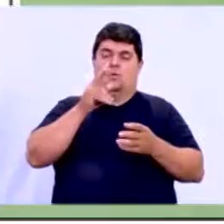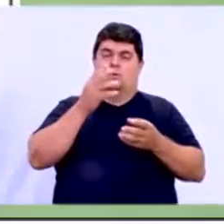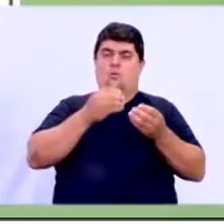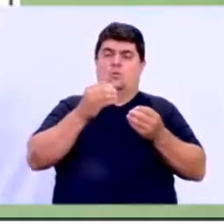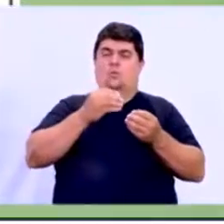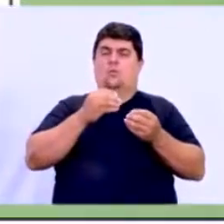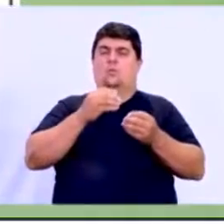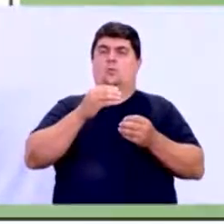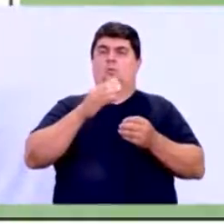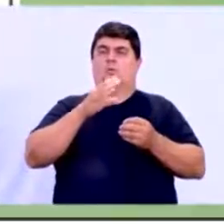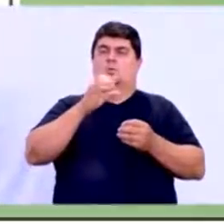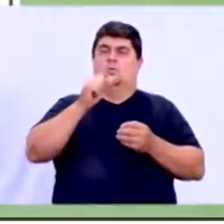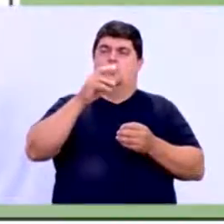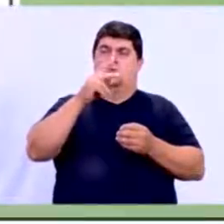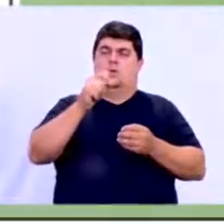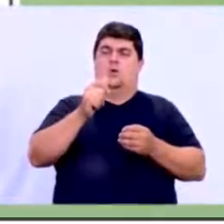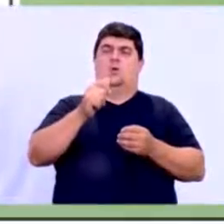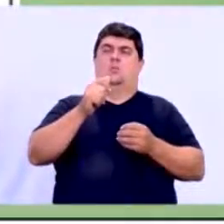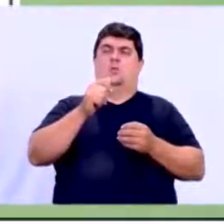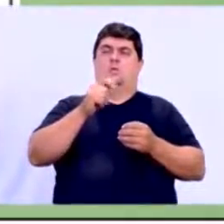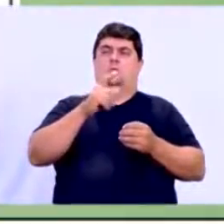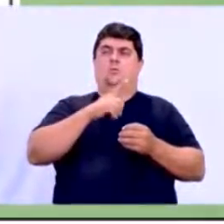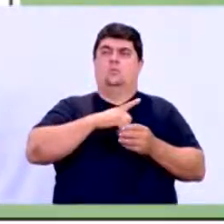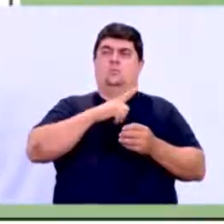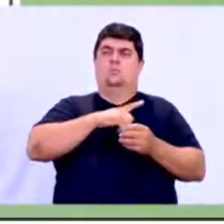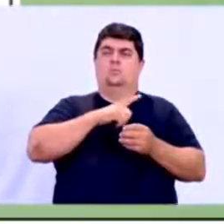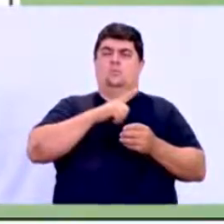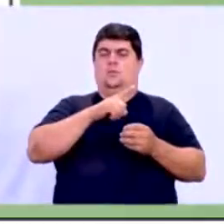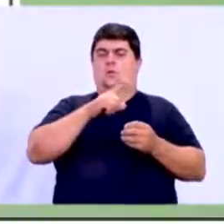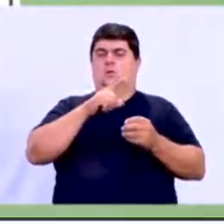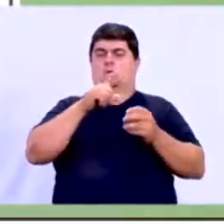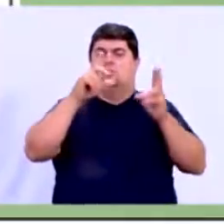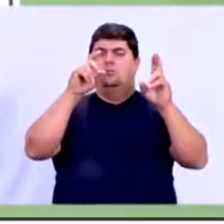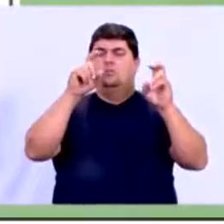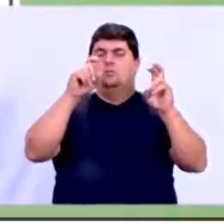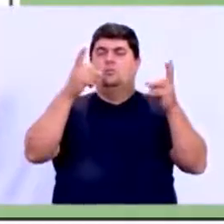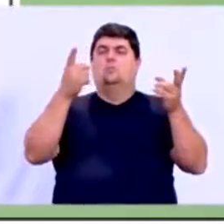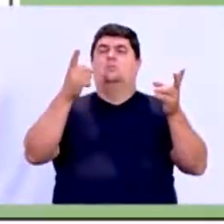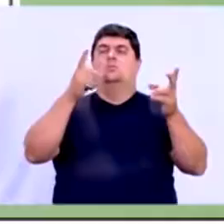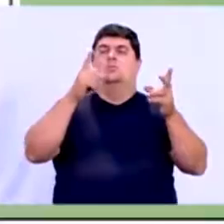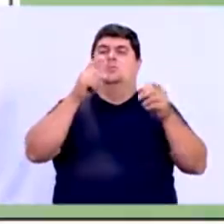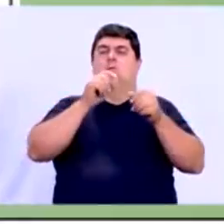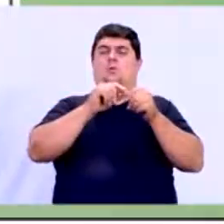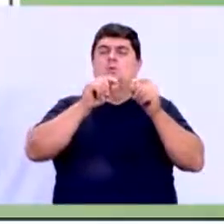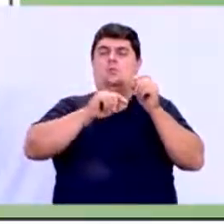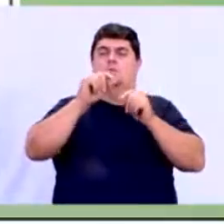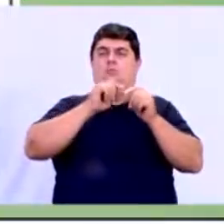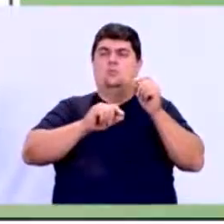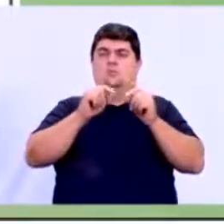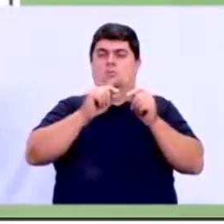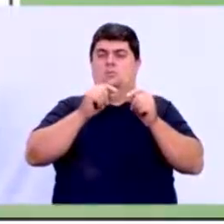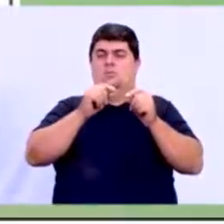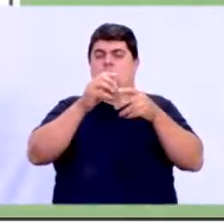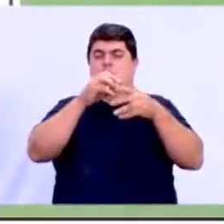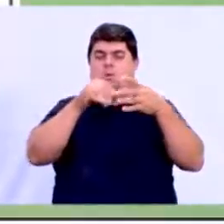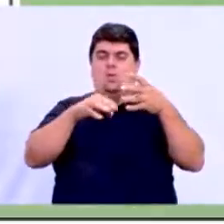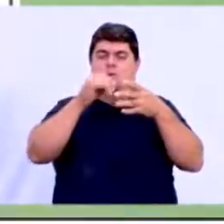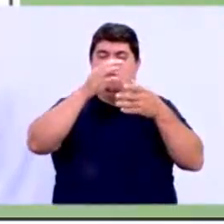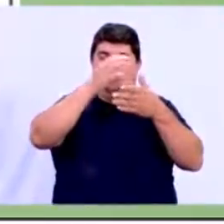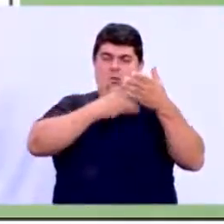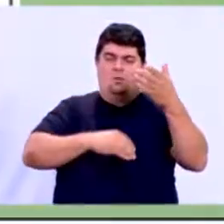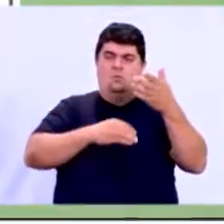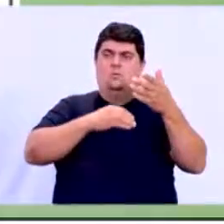do sumário executivo, e aí aqui a gente traz o enunciado do plano, as competências dos responsáveis, produto,